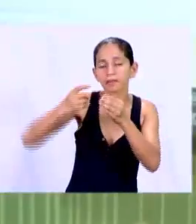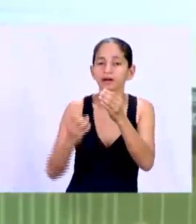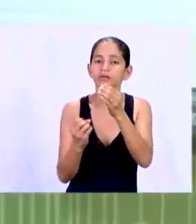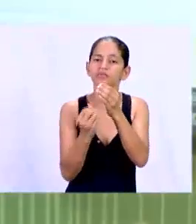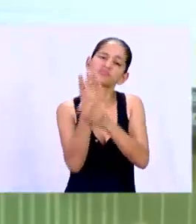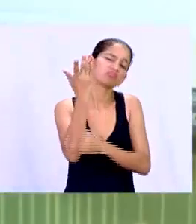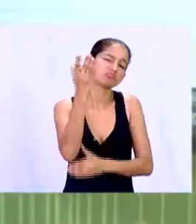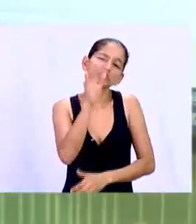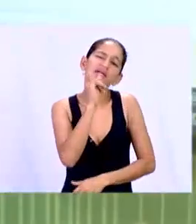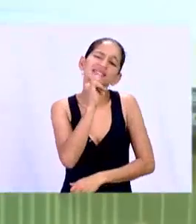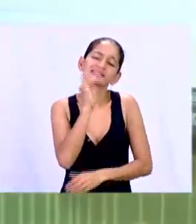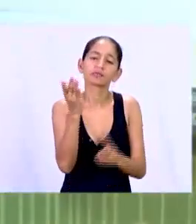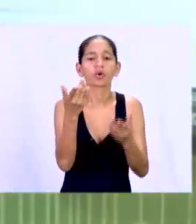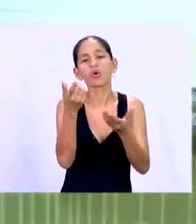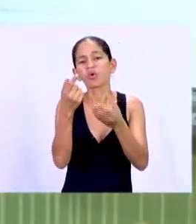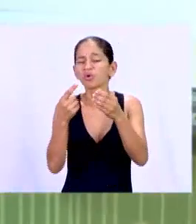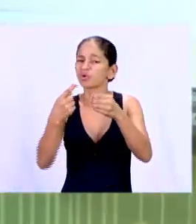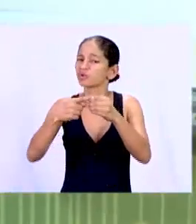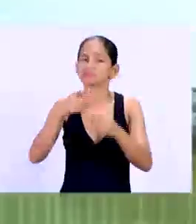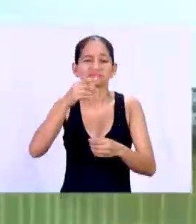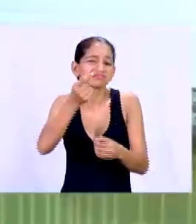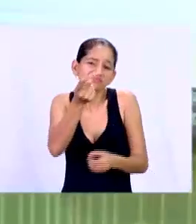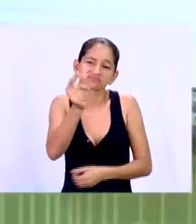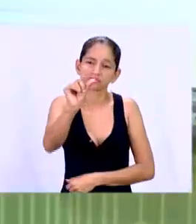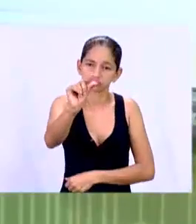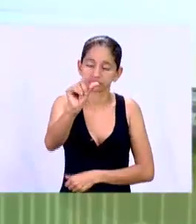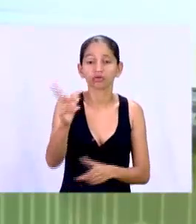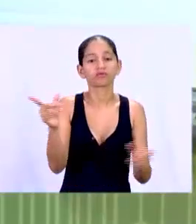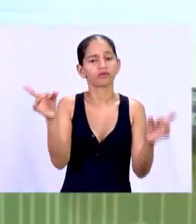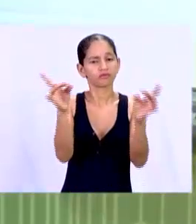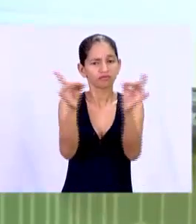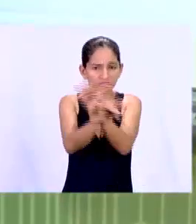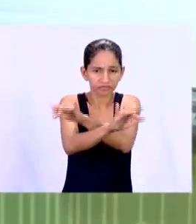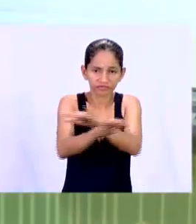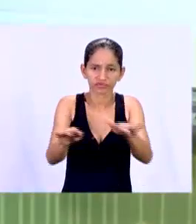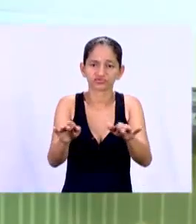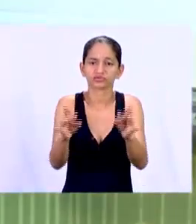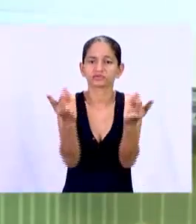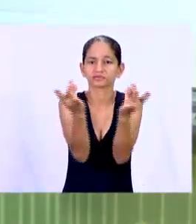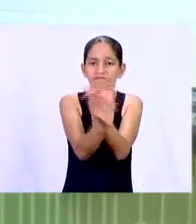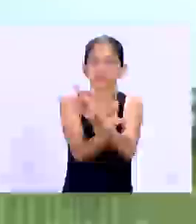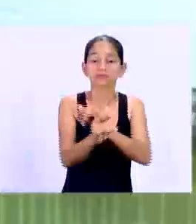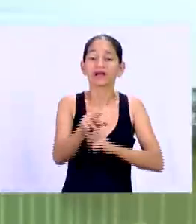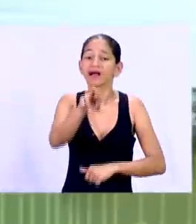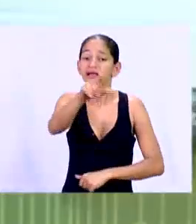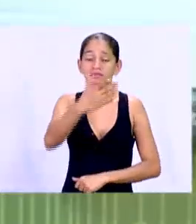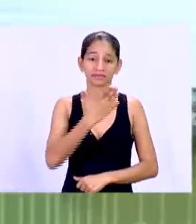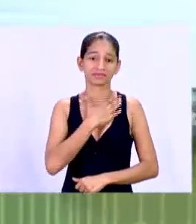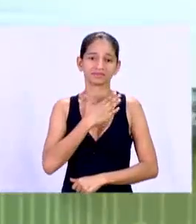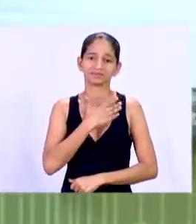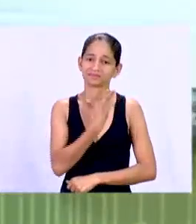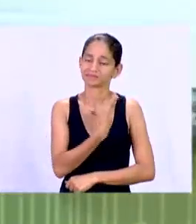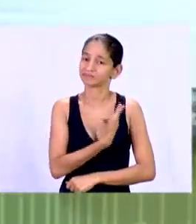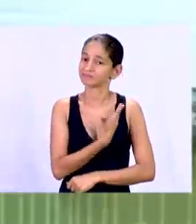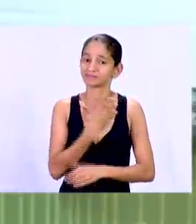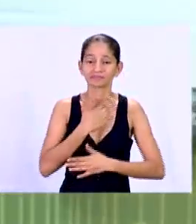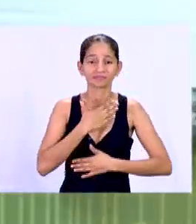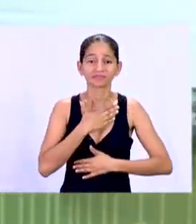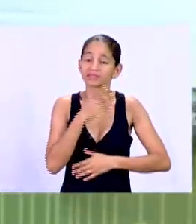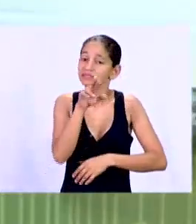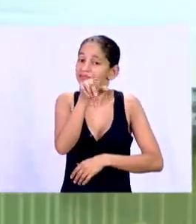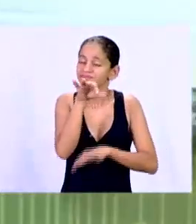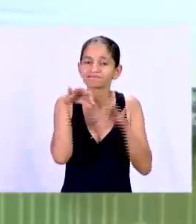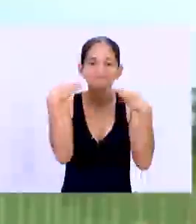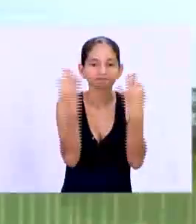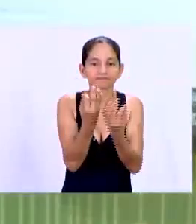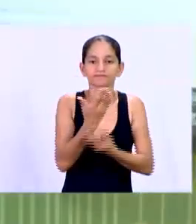Não, daqui 6 meses a gente vai fechar essa filial. E nessa filial trabalha uma irmã sua, né? Ela é funcionária da